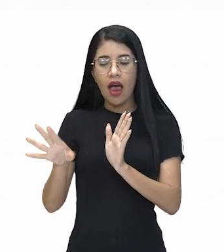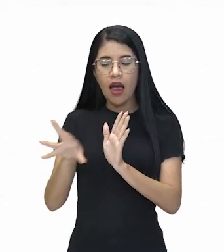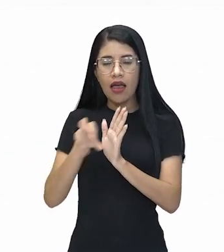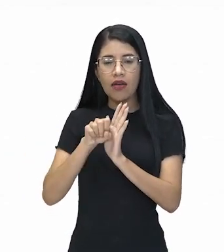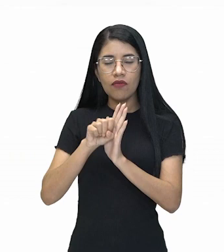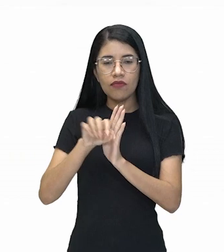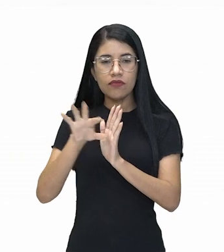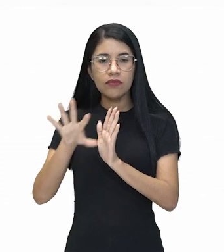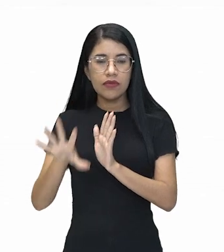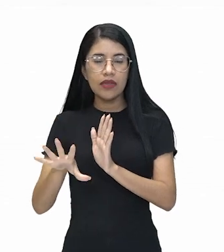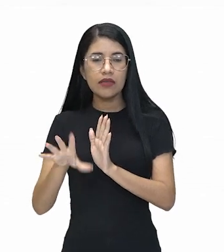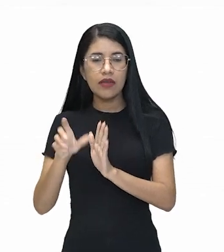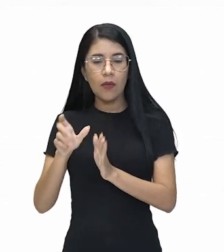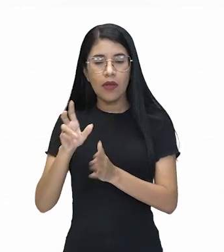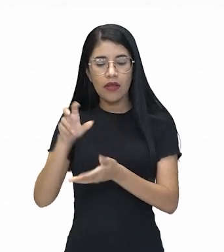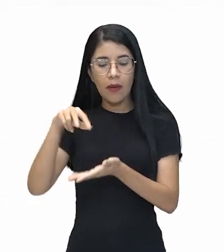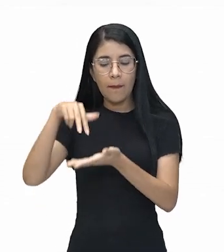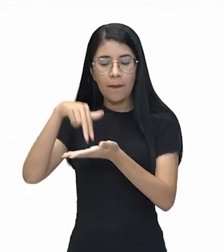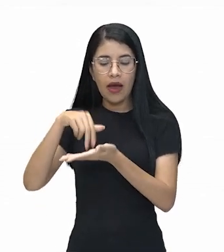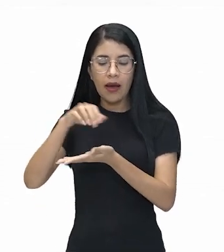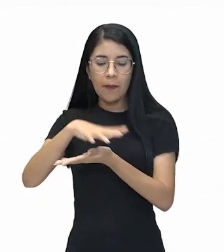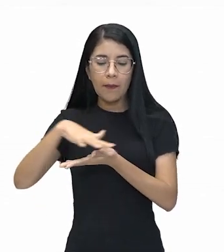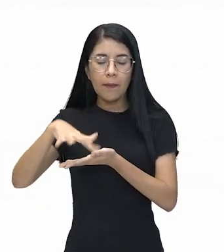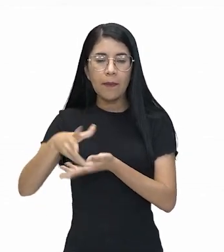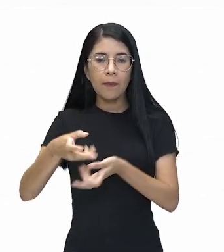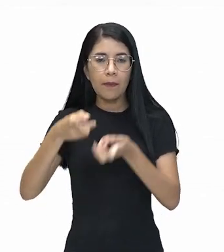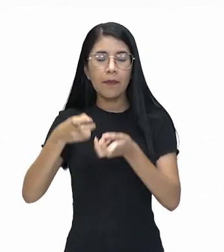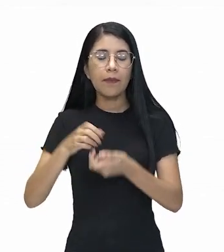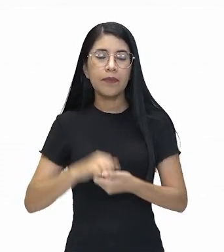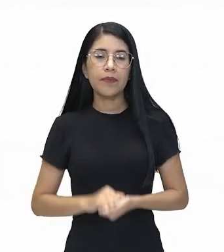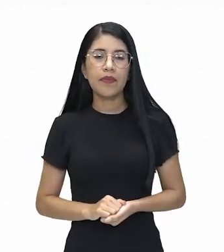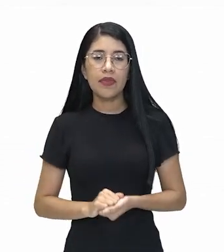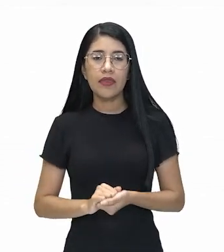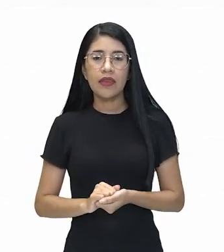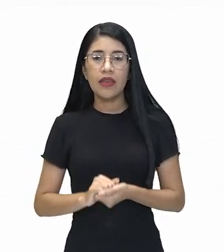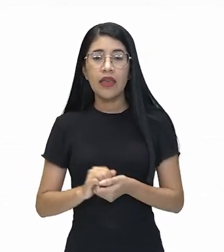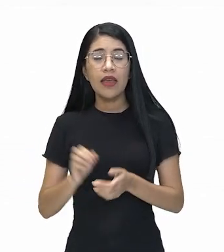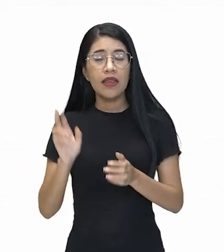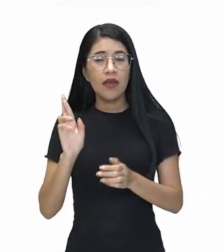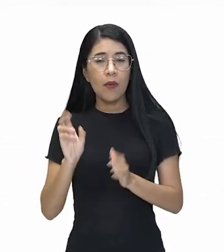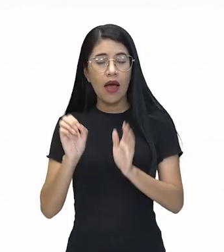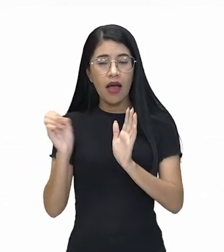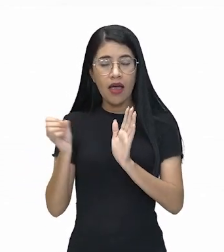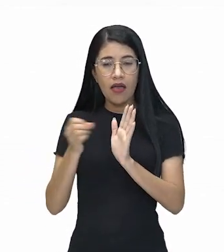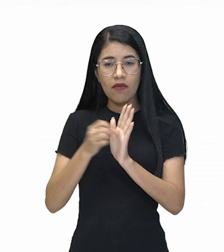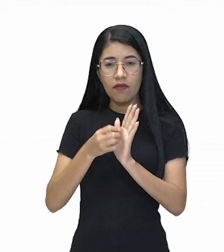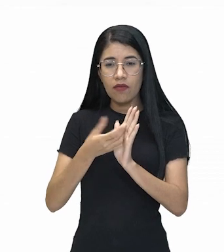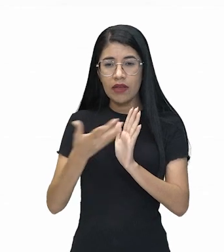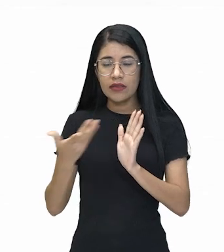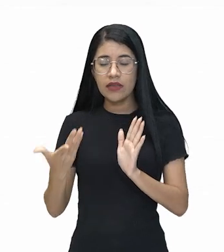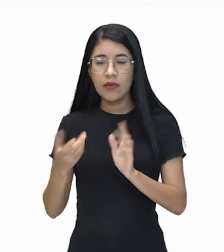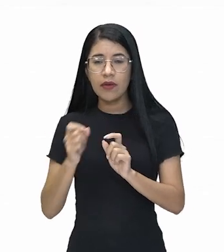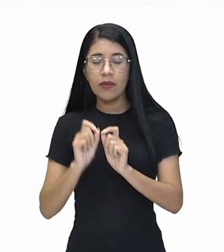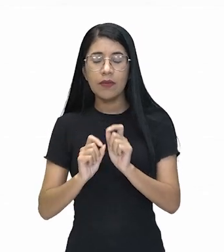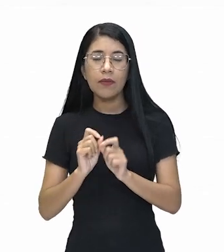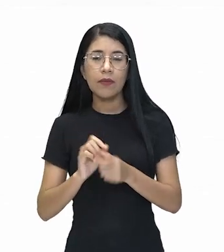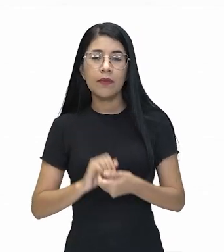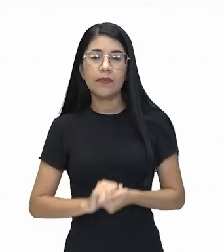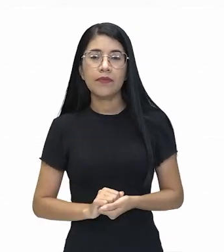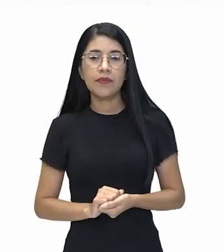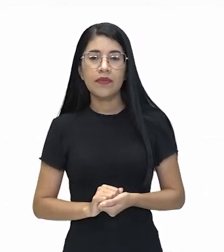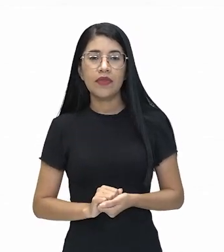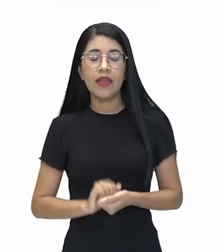desse professor, tá bom? A reflexão, por conceito, ela é quando, ou